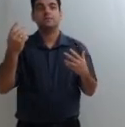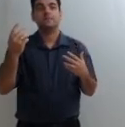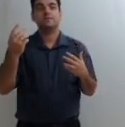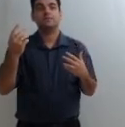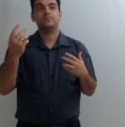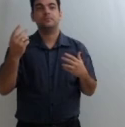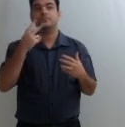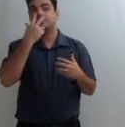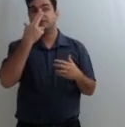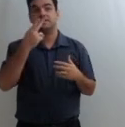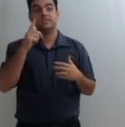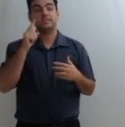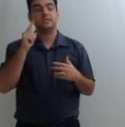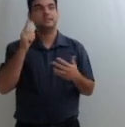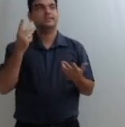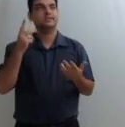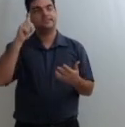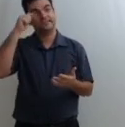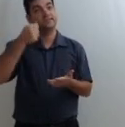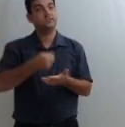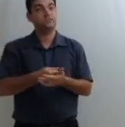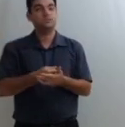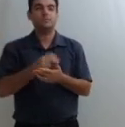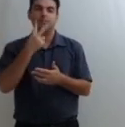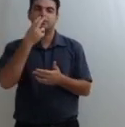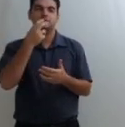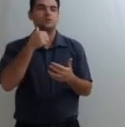acabou decidindo um caso similar